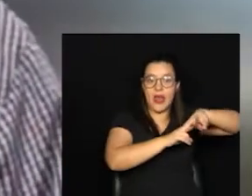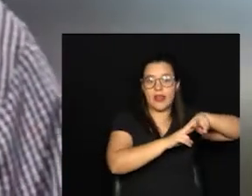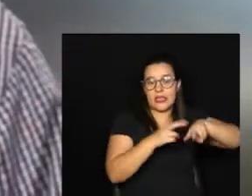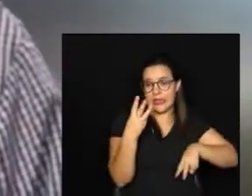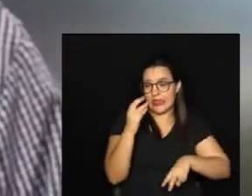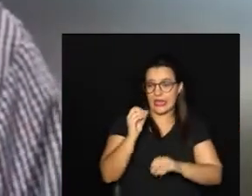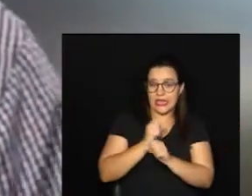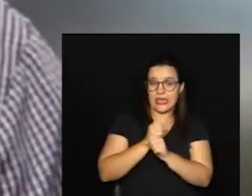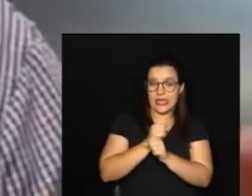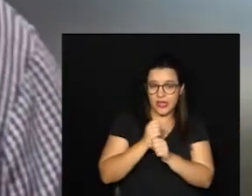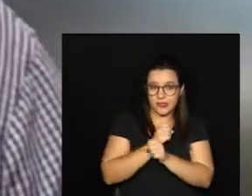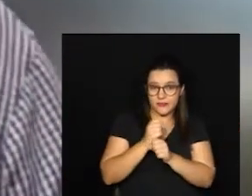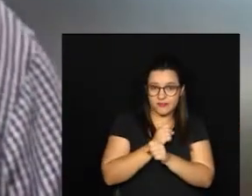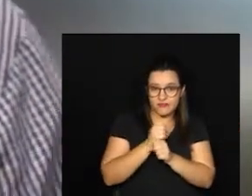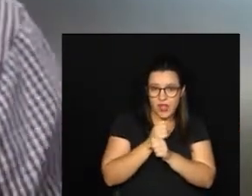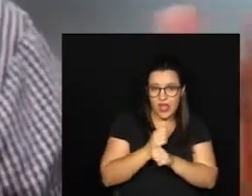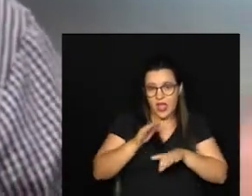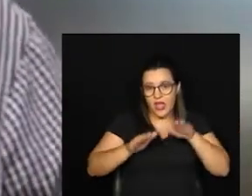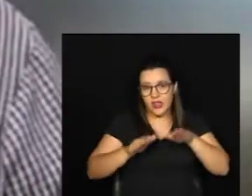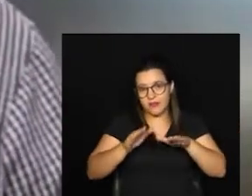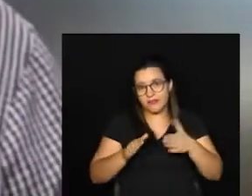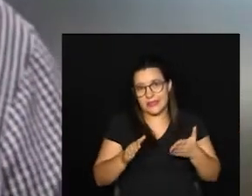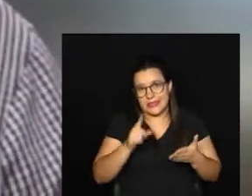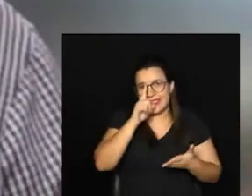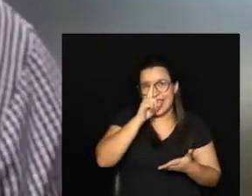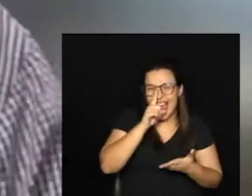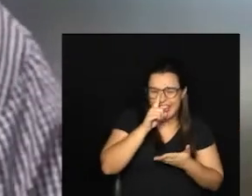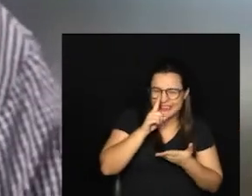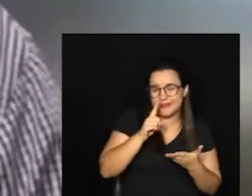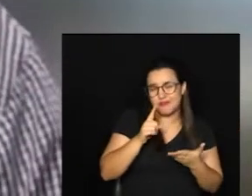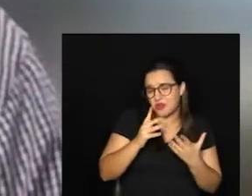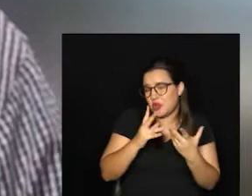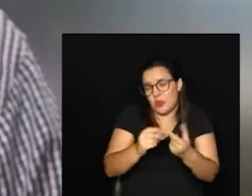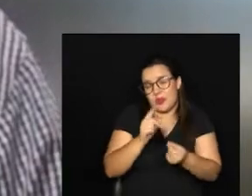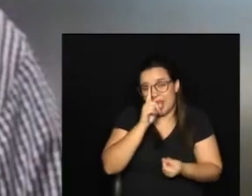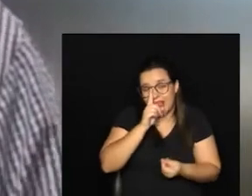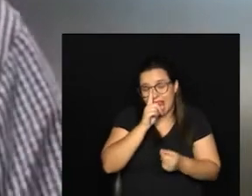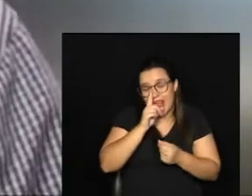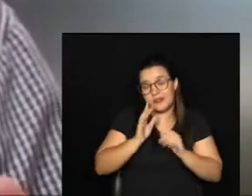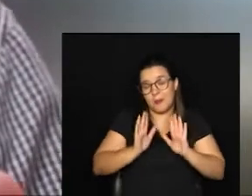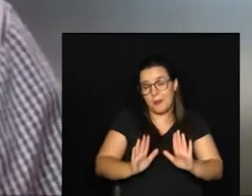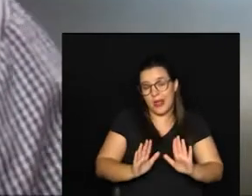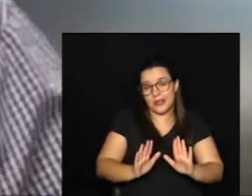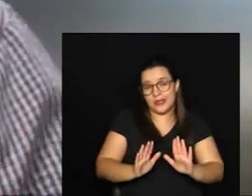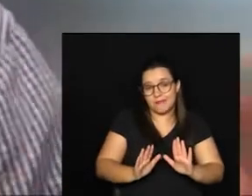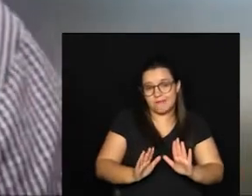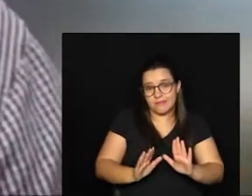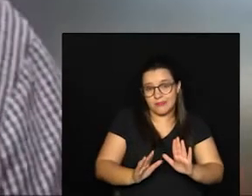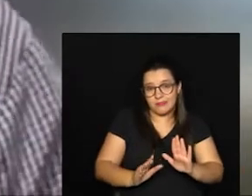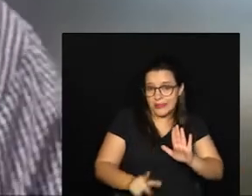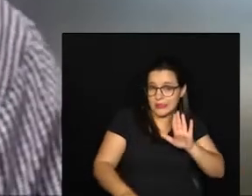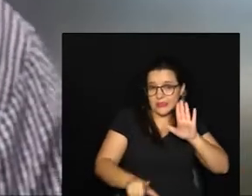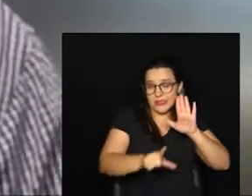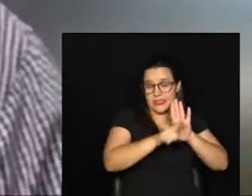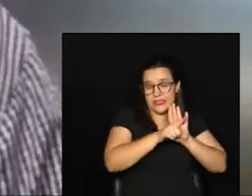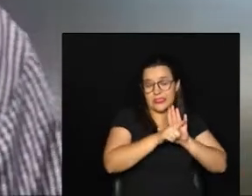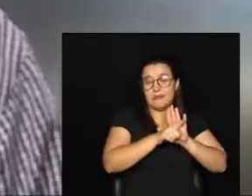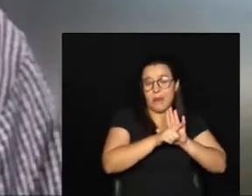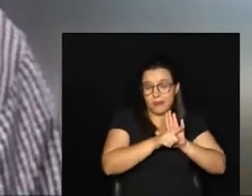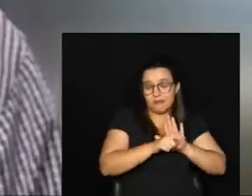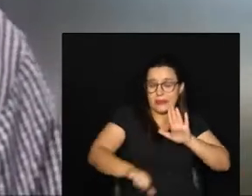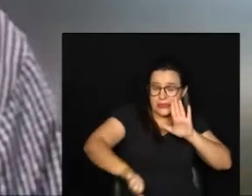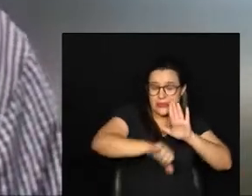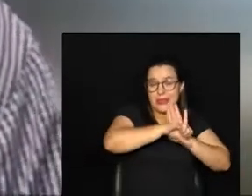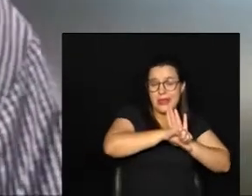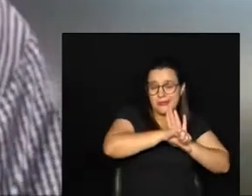situações menos graves, se é que se pode dizer isso, a respeito de um crime de estupro, que é um dos crimes mais abjetos da nossa legislação